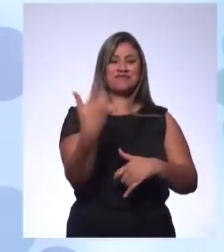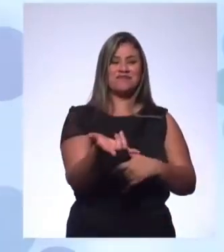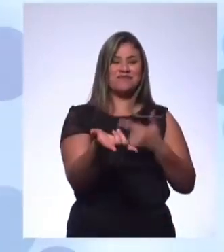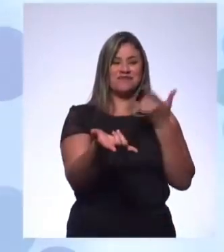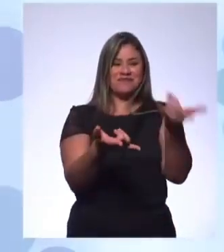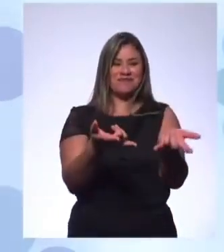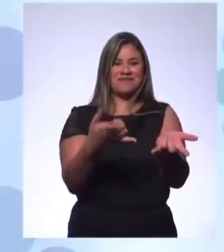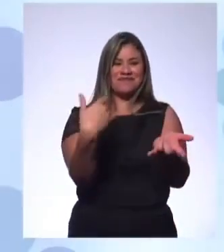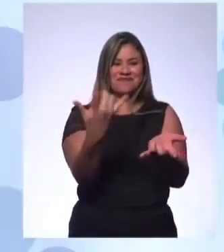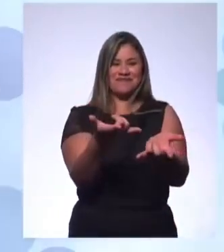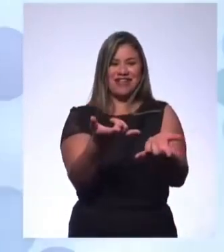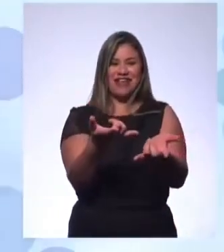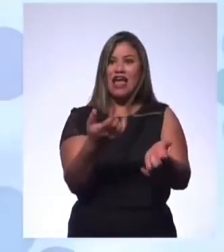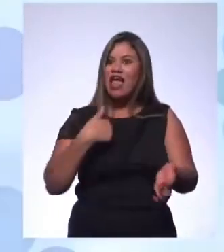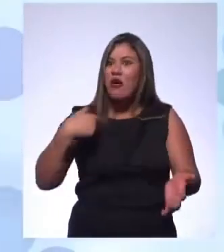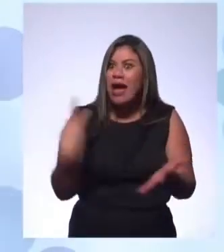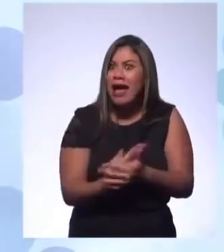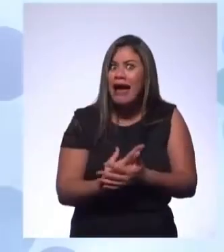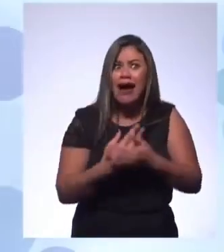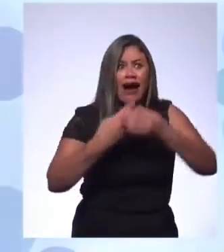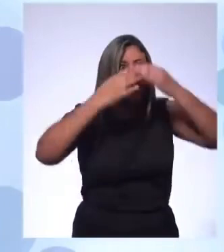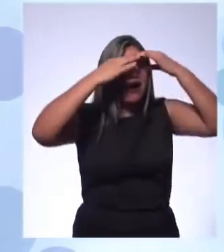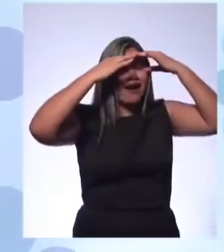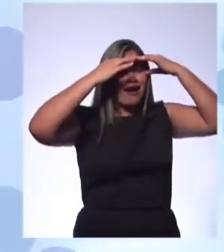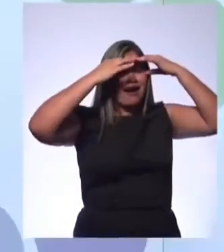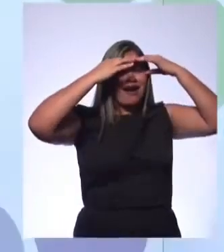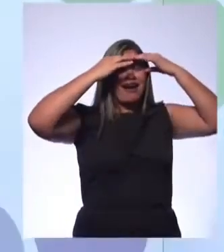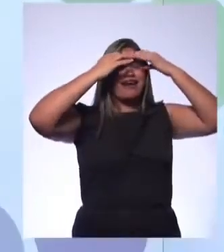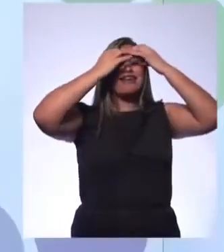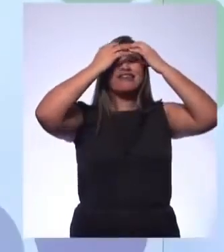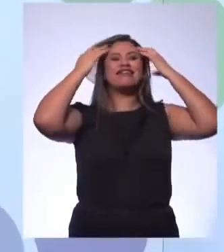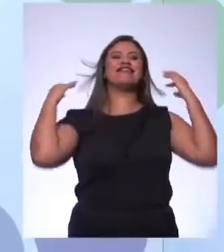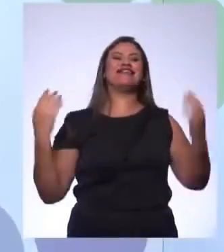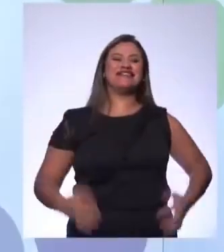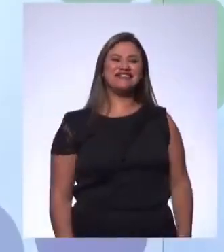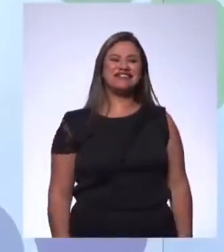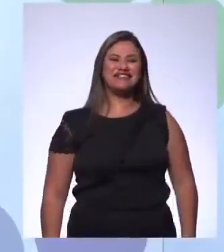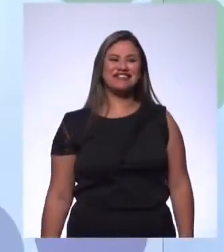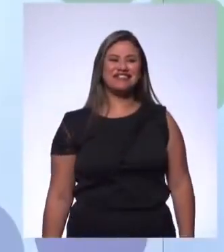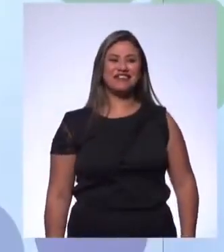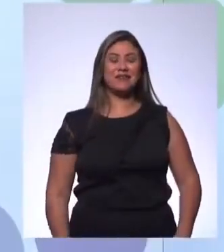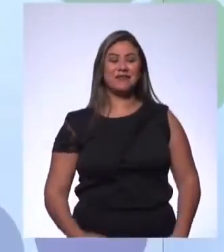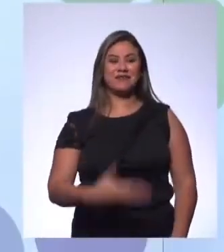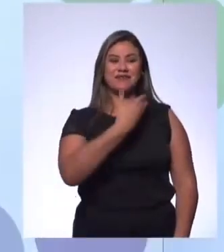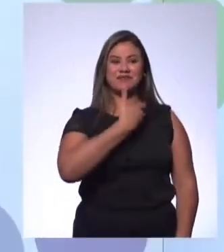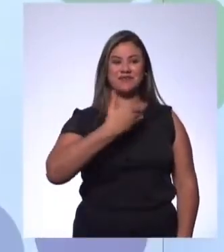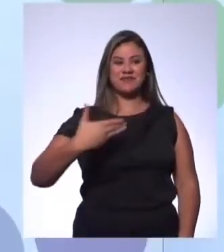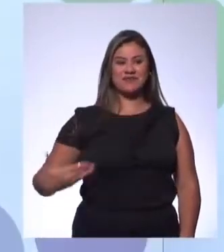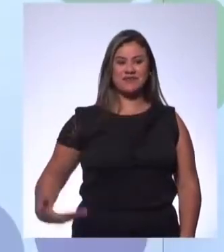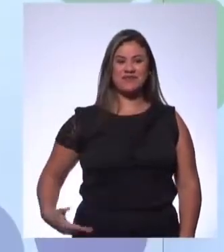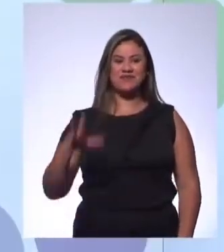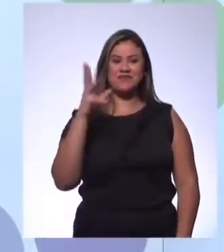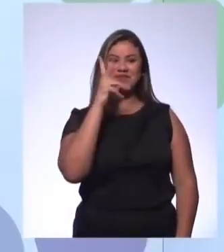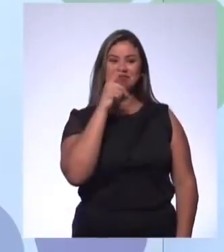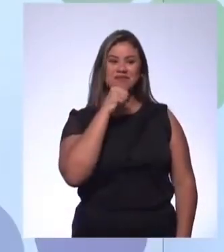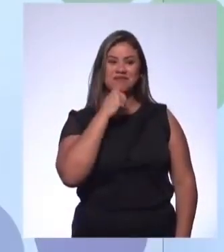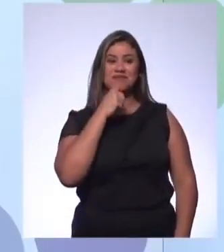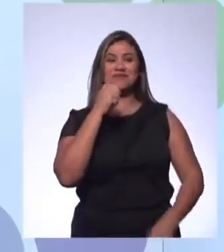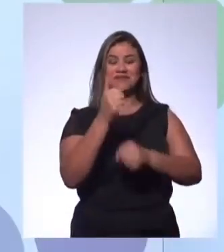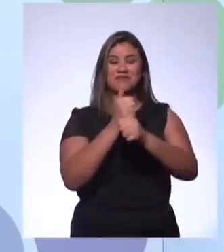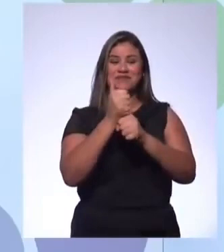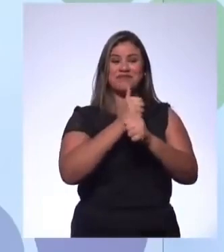Errei Homem-Aranha. Sério. Próximo então, vamos lá então. Vamos para a próxima. Seu governo durou 11 anos,